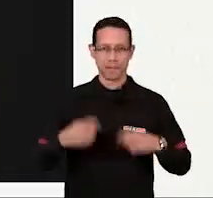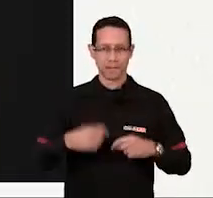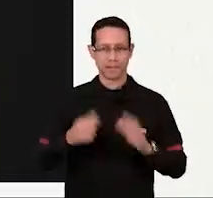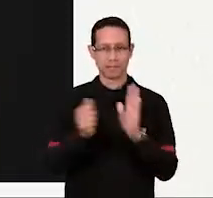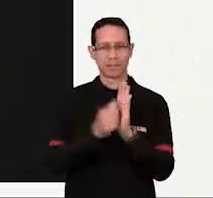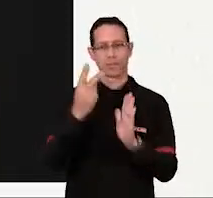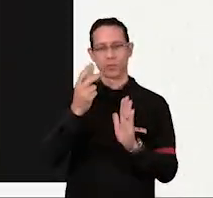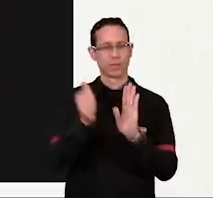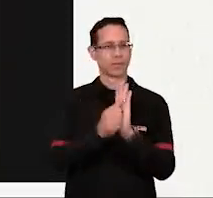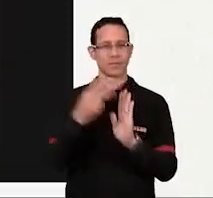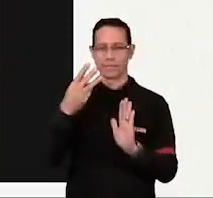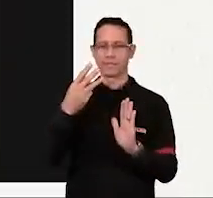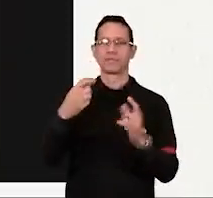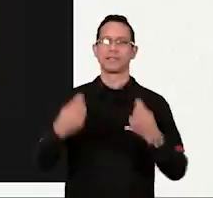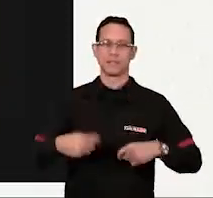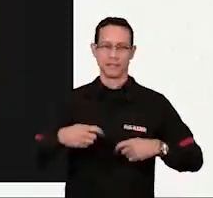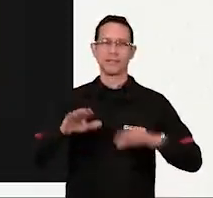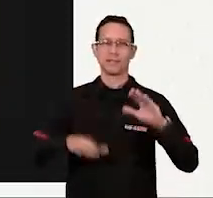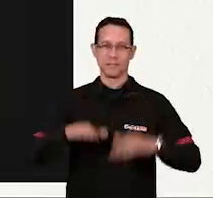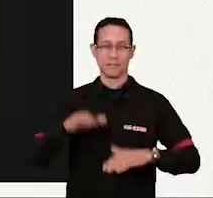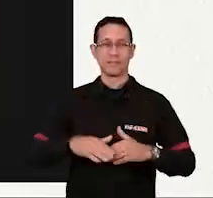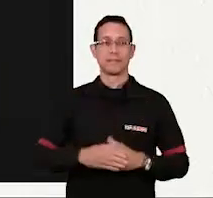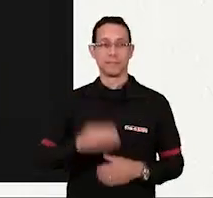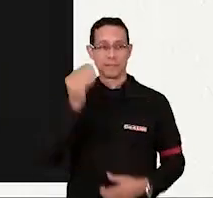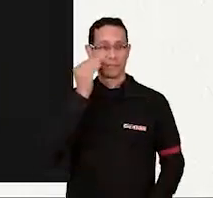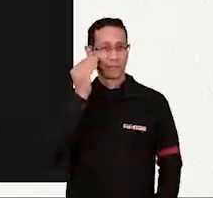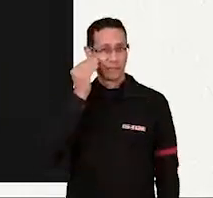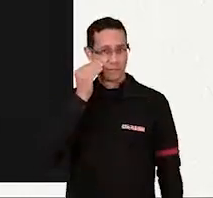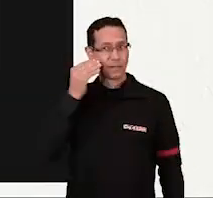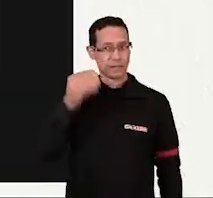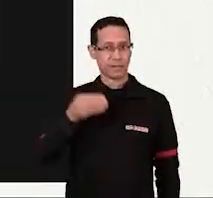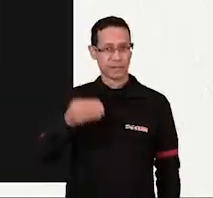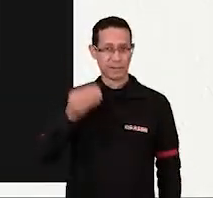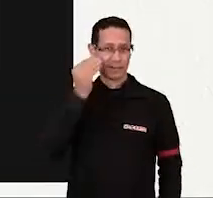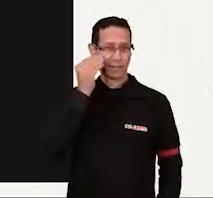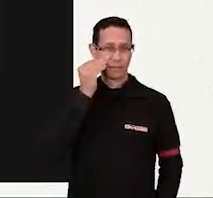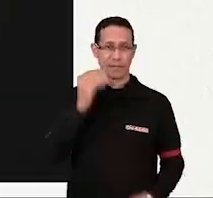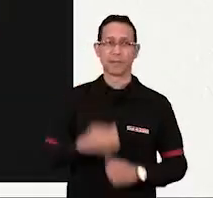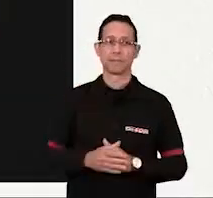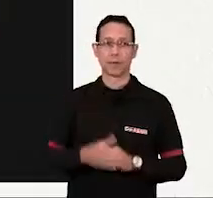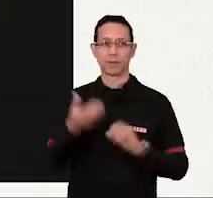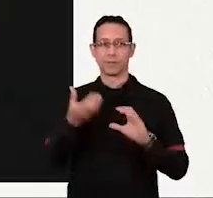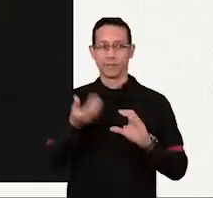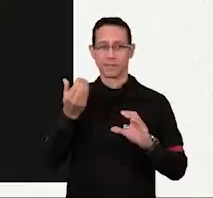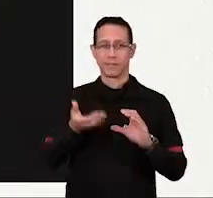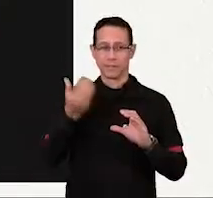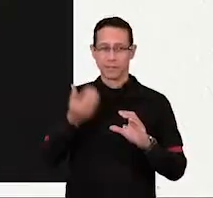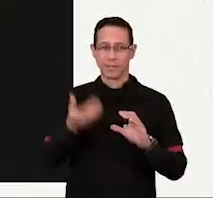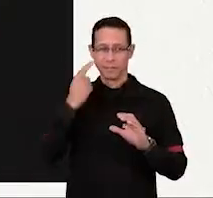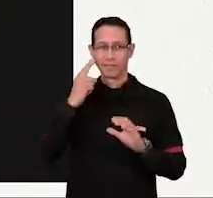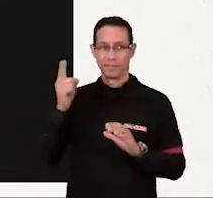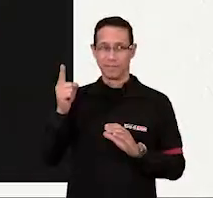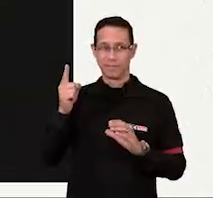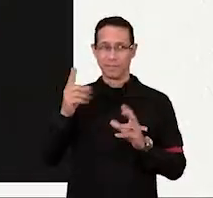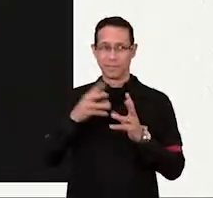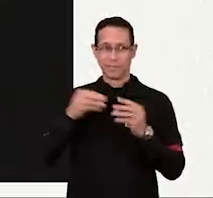segundo ou um terceiro procedimento. Então, a gente tem tentado há algum tempo, né, aqui drenando, olha como ele é chicletão, né? A gente